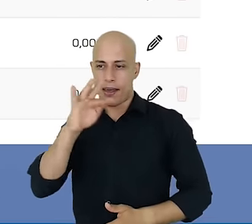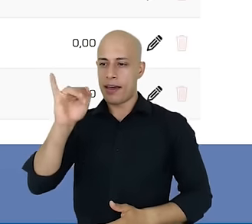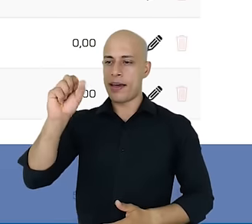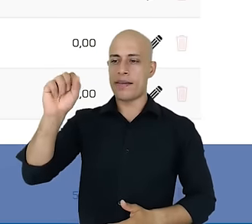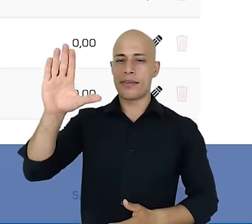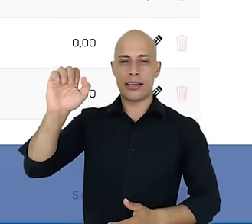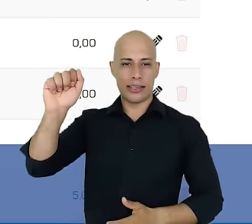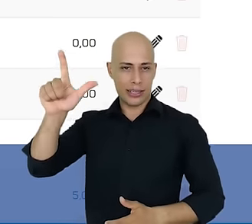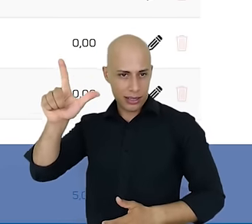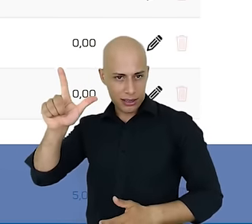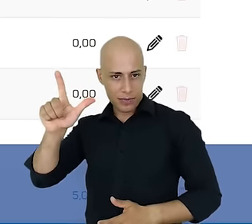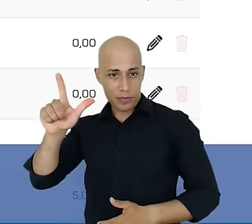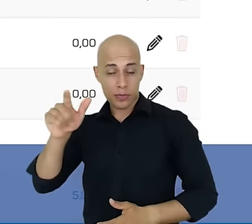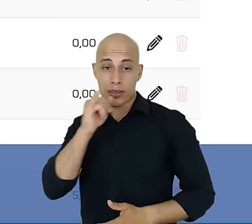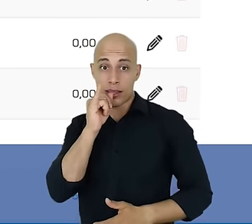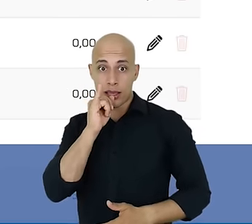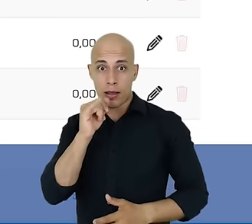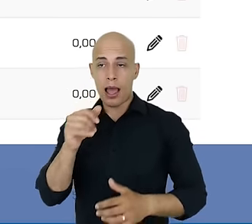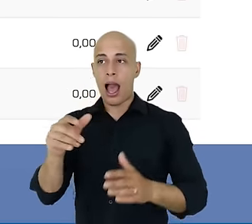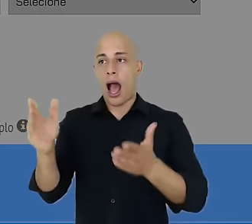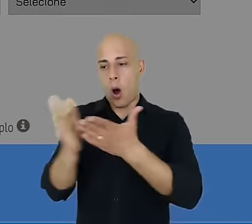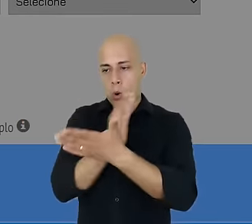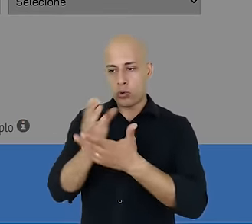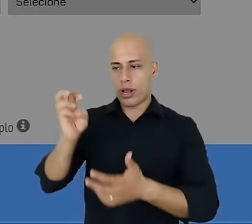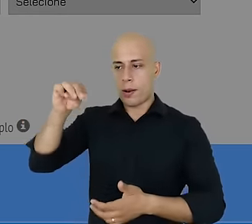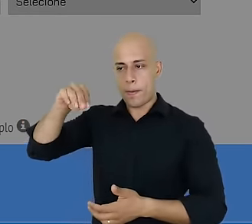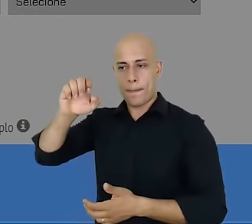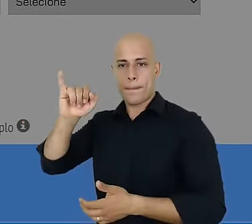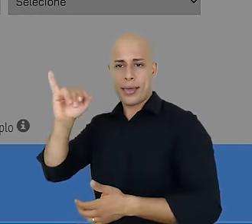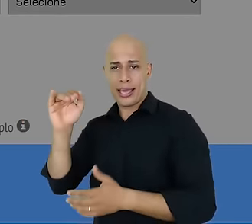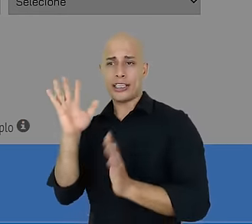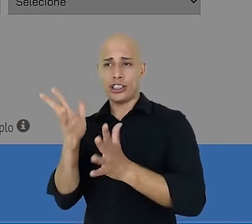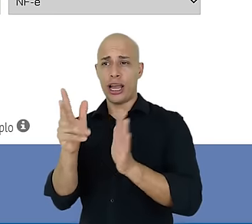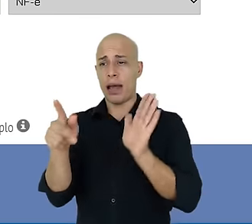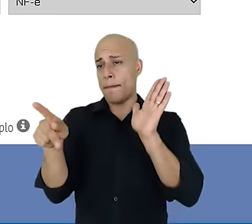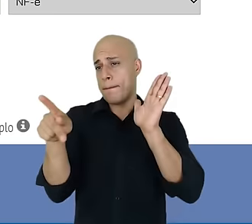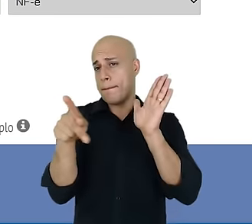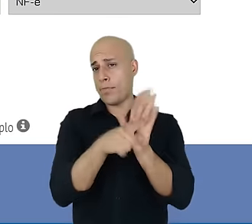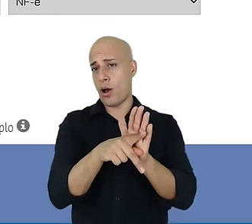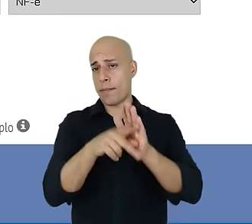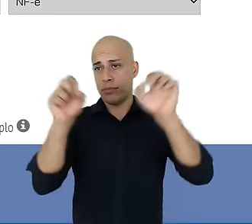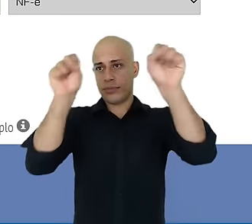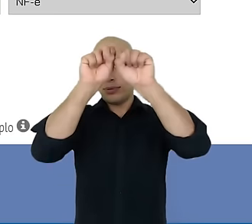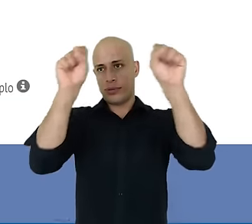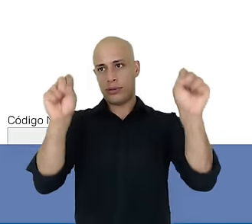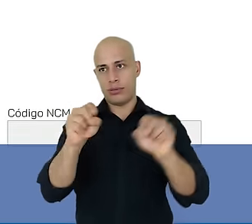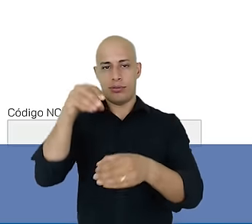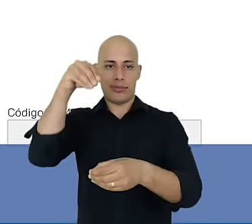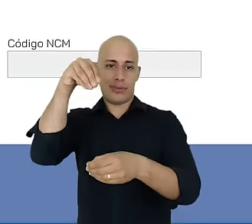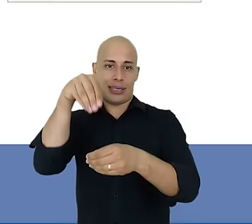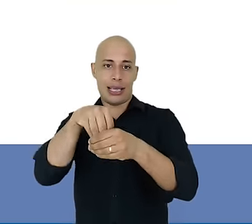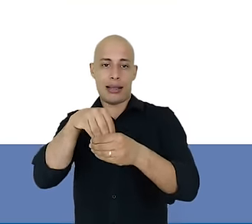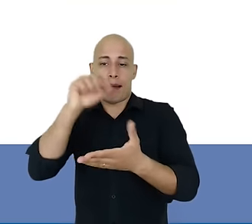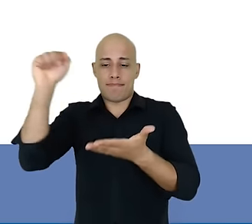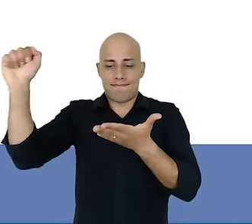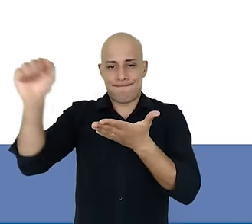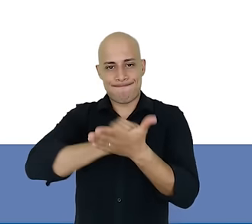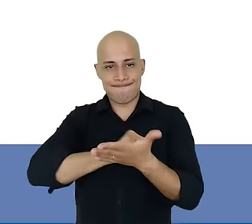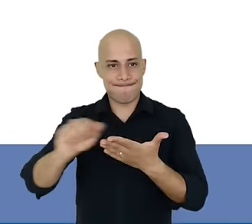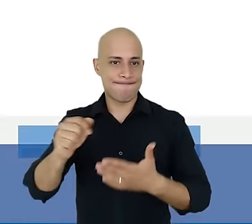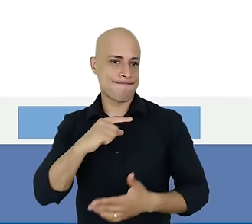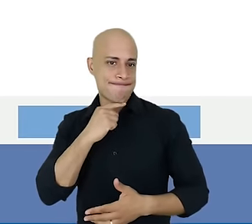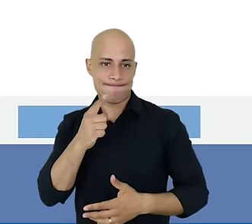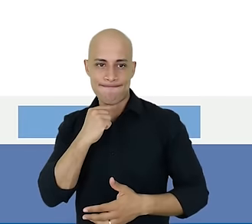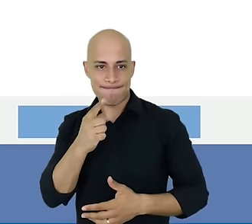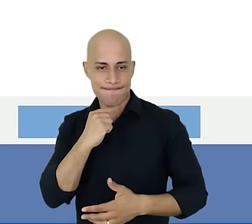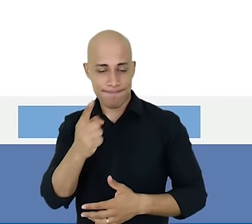tiver no caso do simples nacionais já traz alguns padrões eu não consigo simplesmente excluir daqui essa que tem aqui